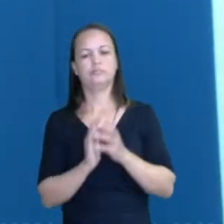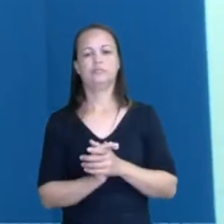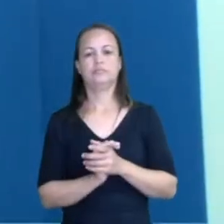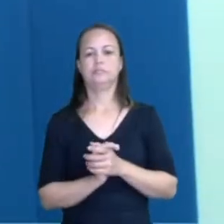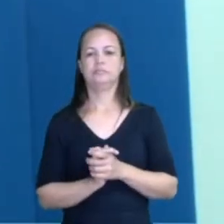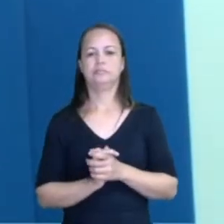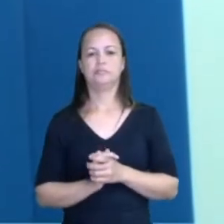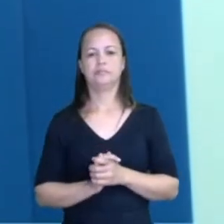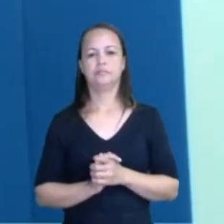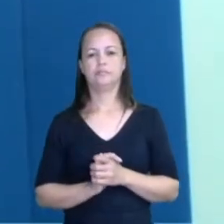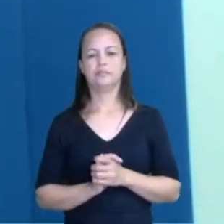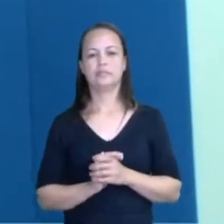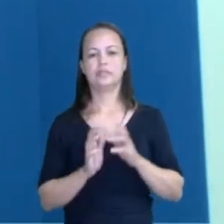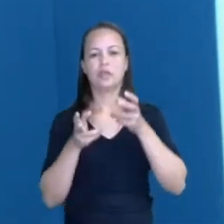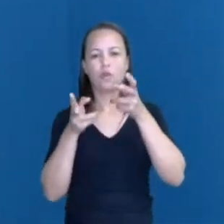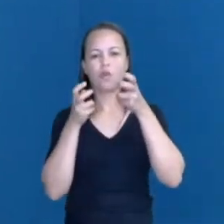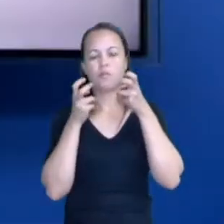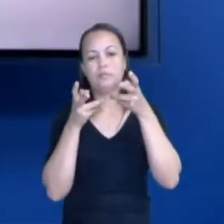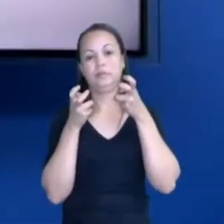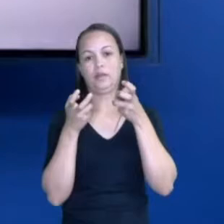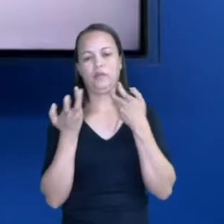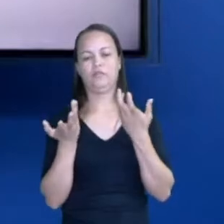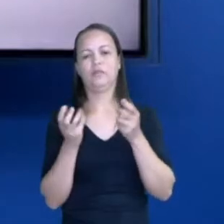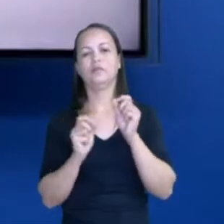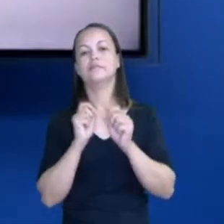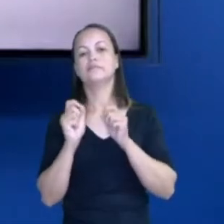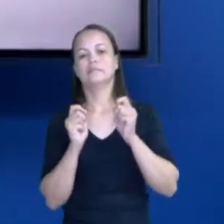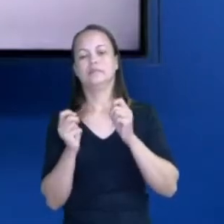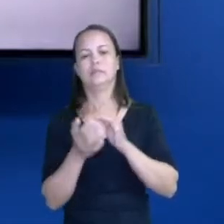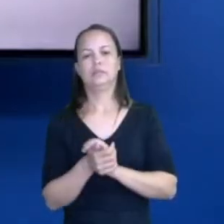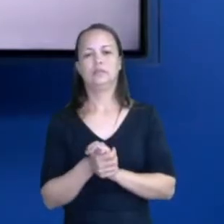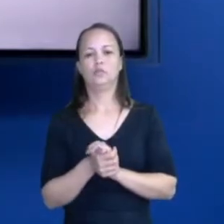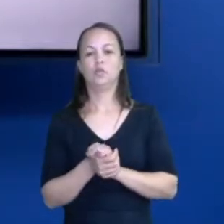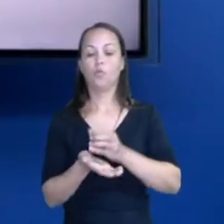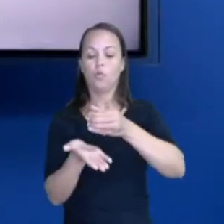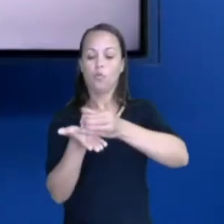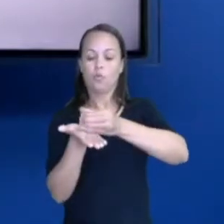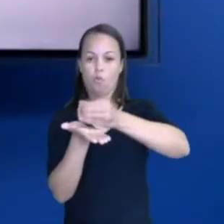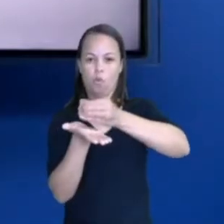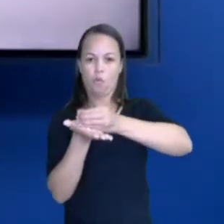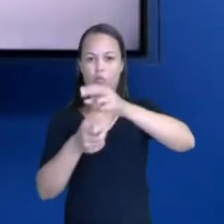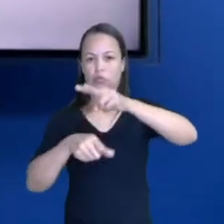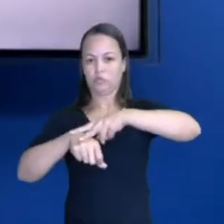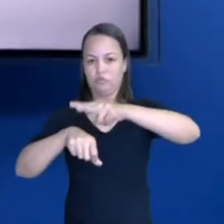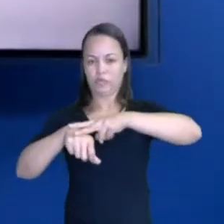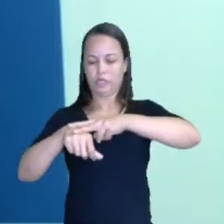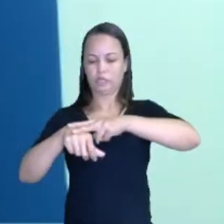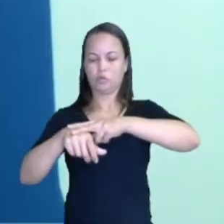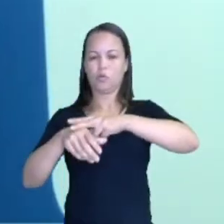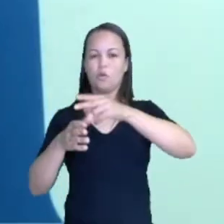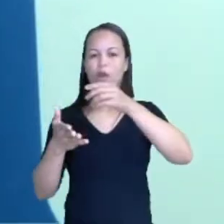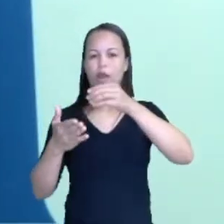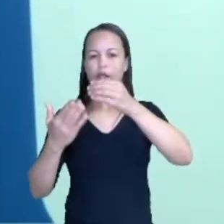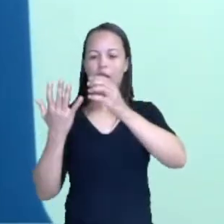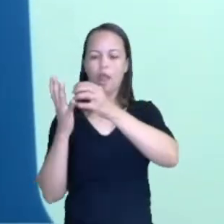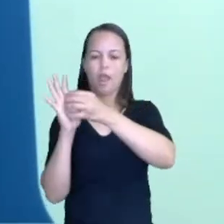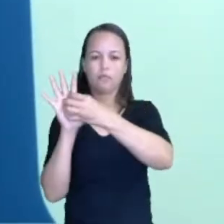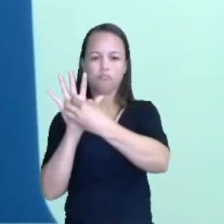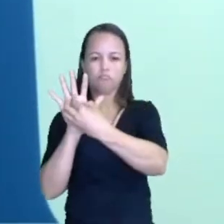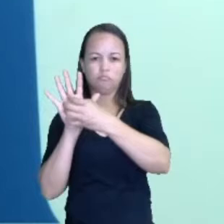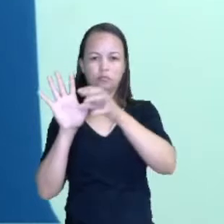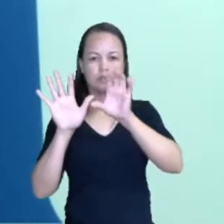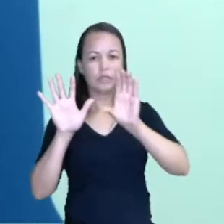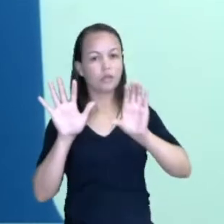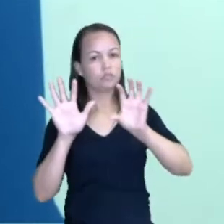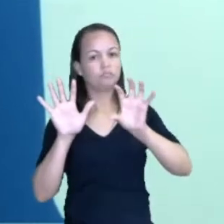mas aqui não, porque observem que o copinho de vidro, ele tem a propriedade da transparência, ao